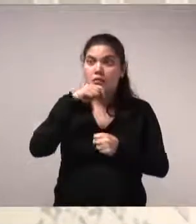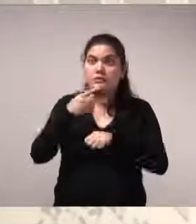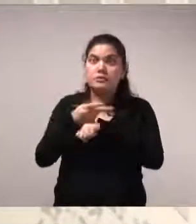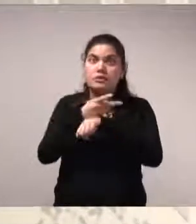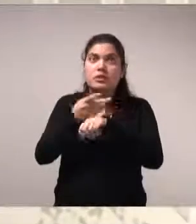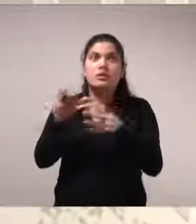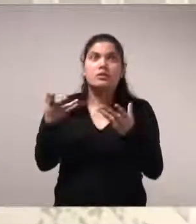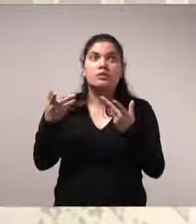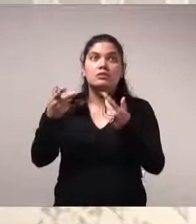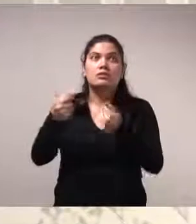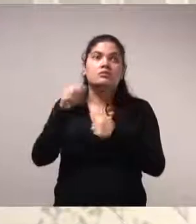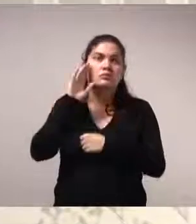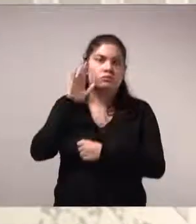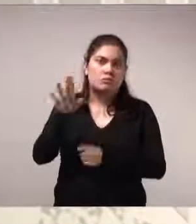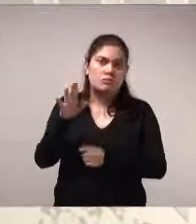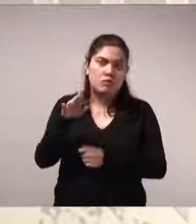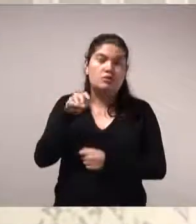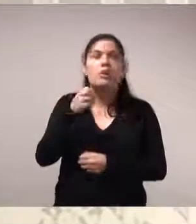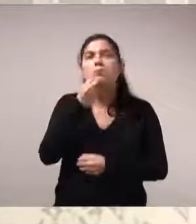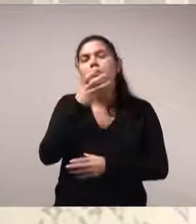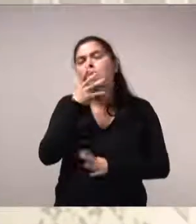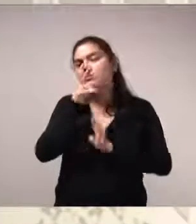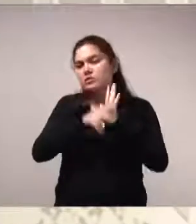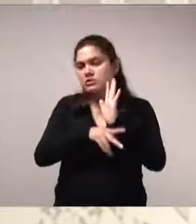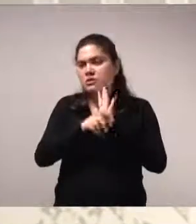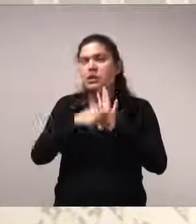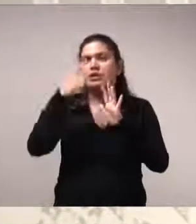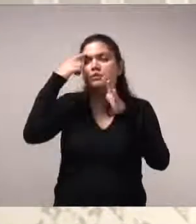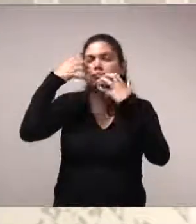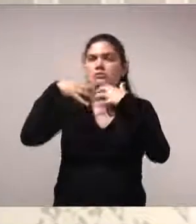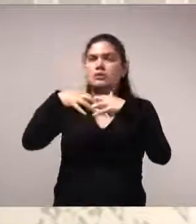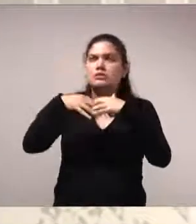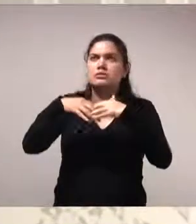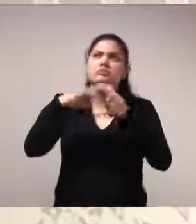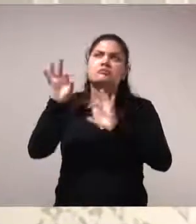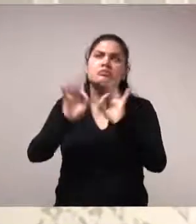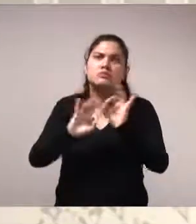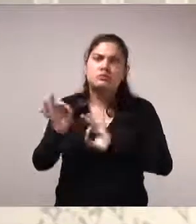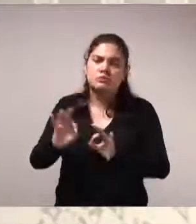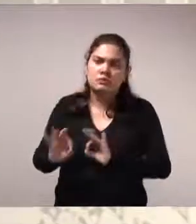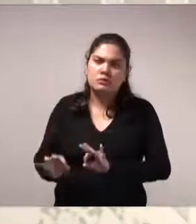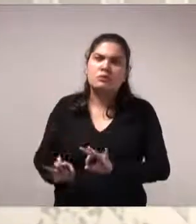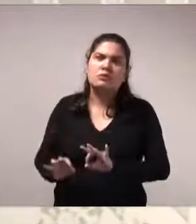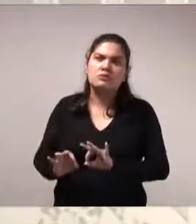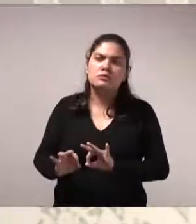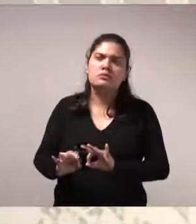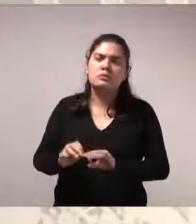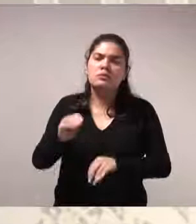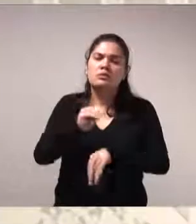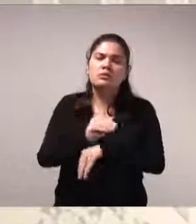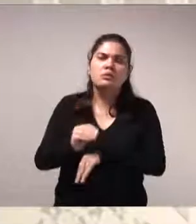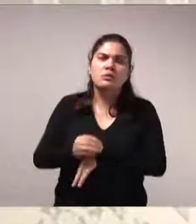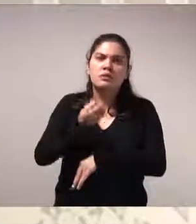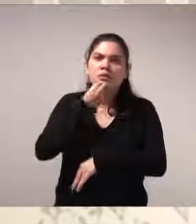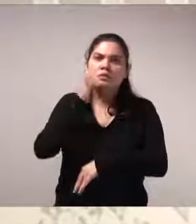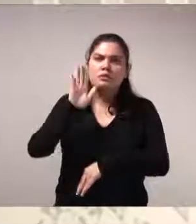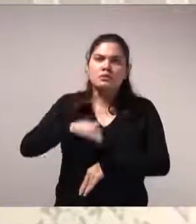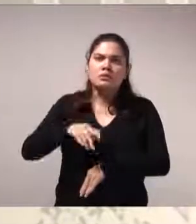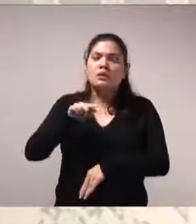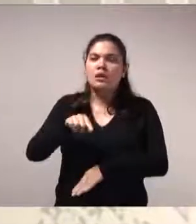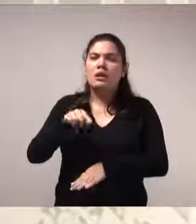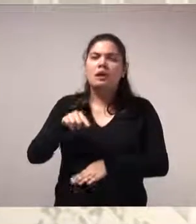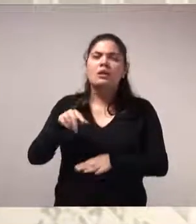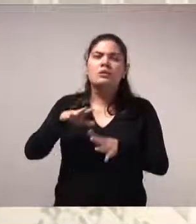qualidade, essencialmente. Então, um bom projeto, pensado, planejado de forma cuidadosa, ele é sustentável